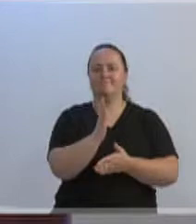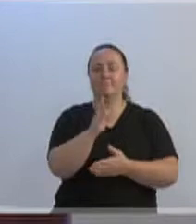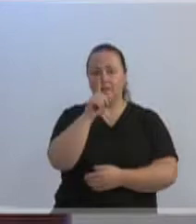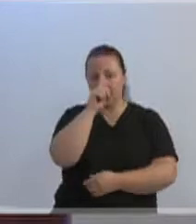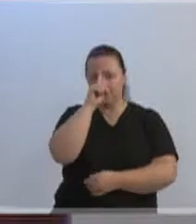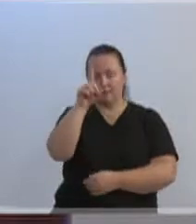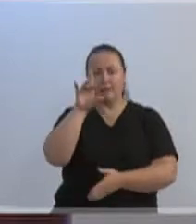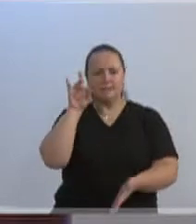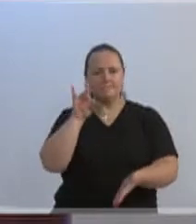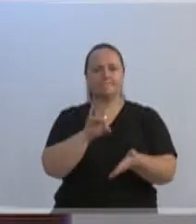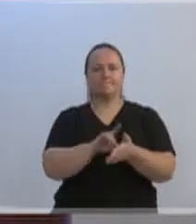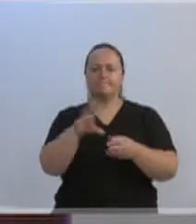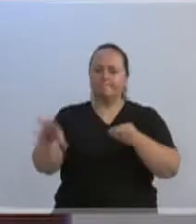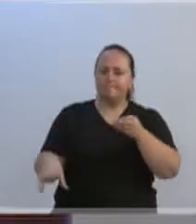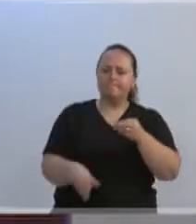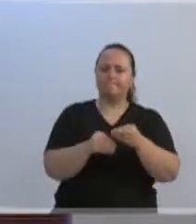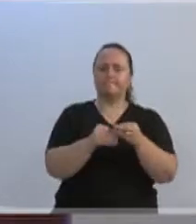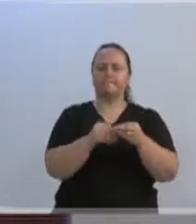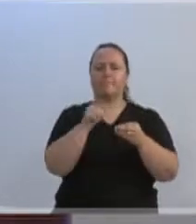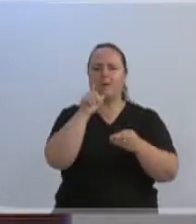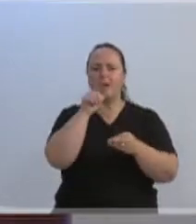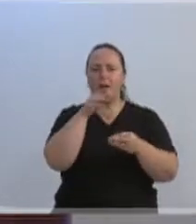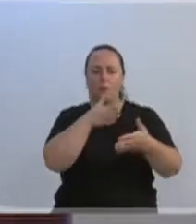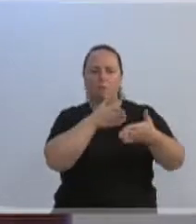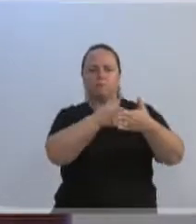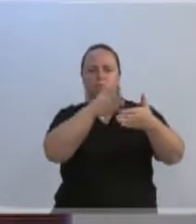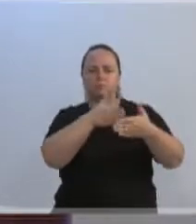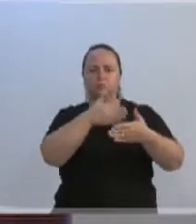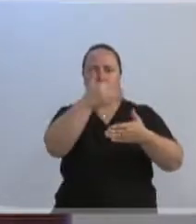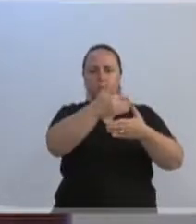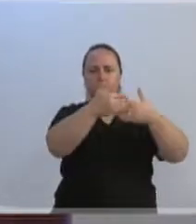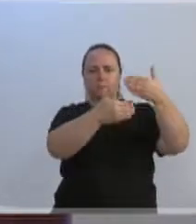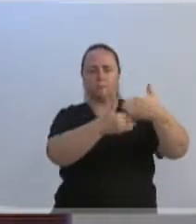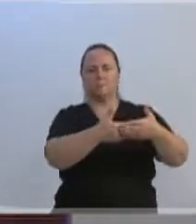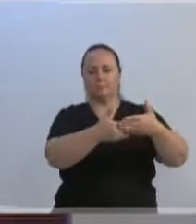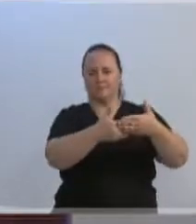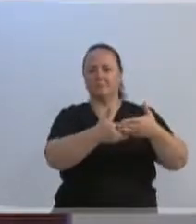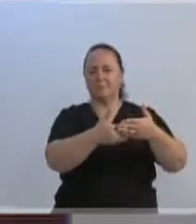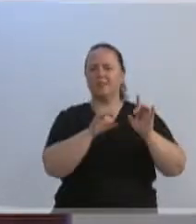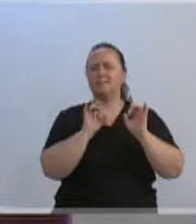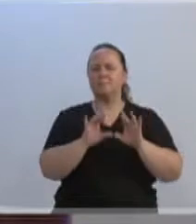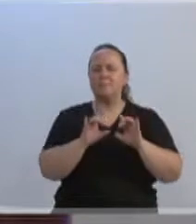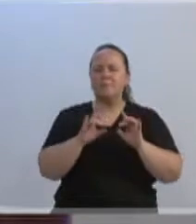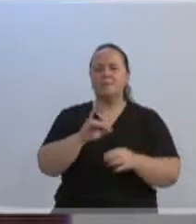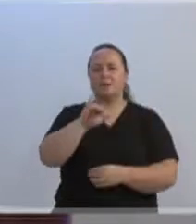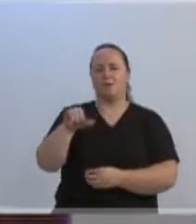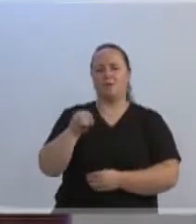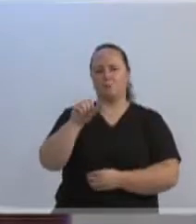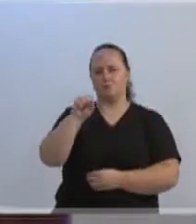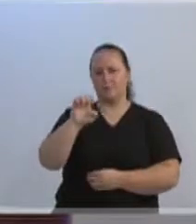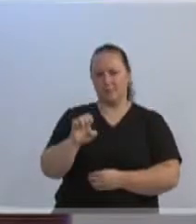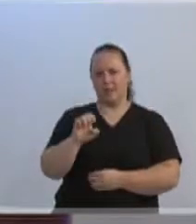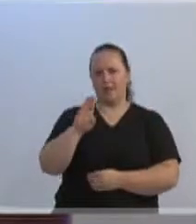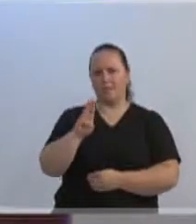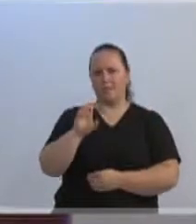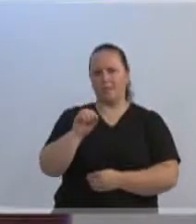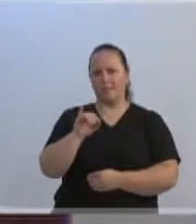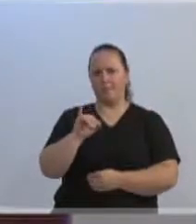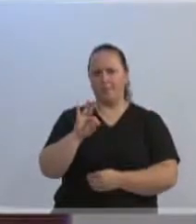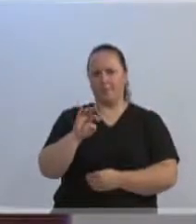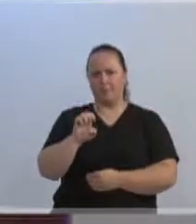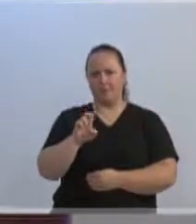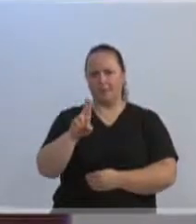idéia foi justamente incluir a questão das barra da barra rádio ou melhor das barragens mas em especial a questão da barragem de josé bater que